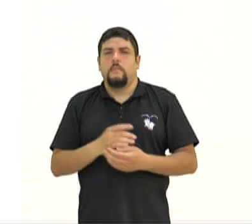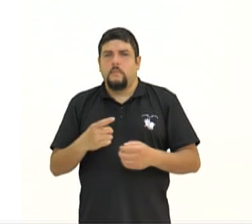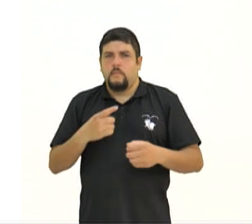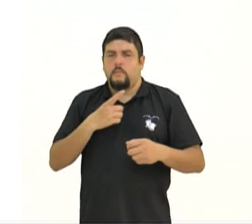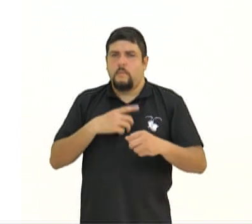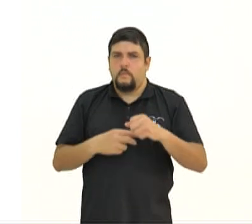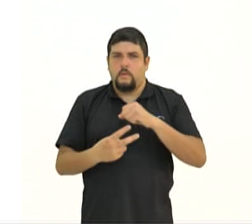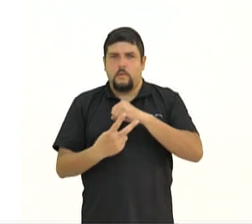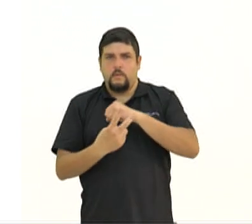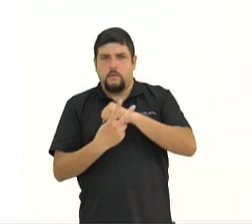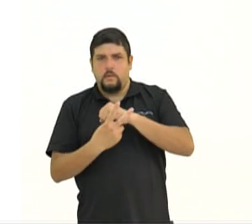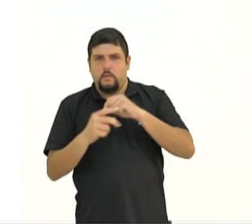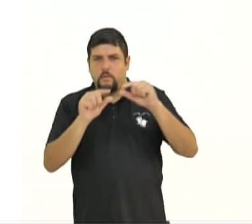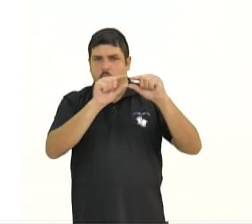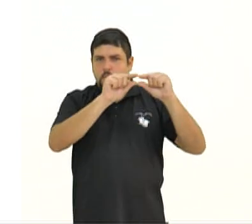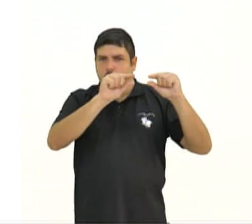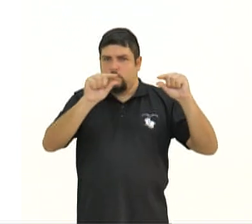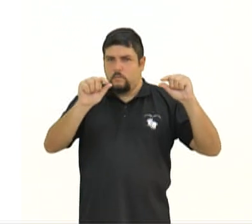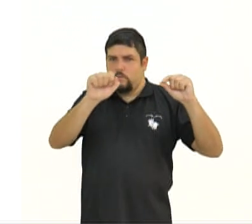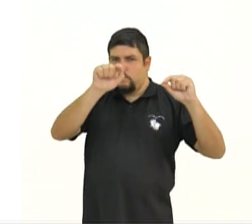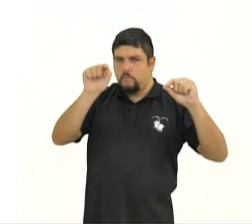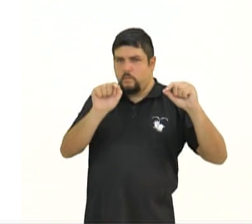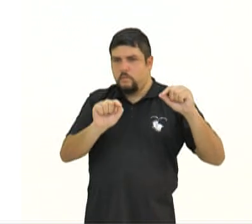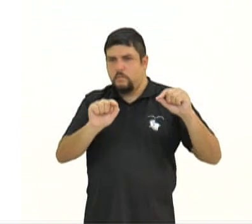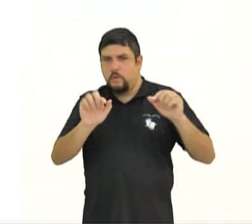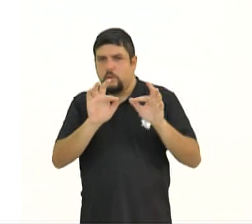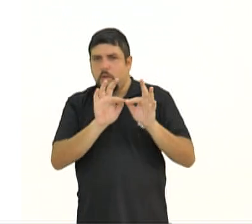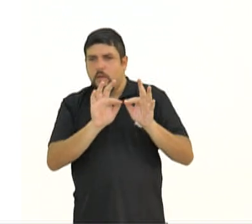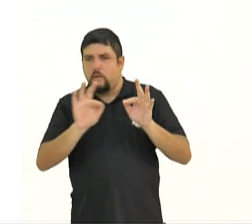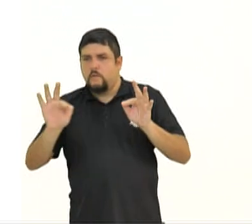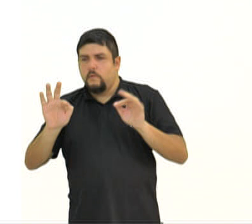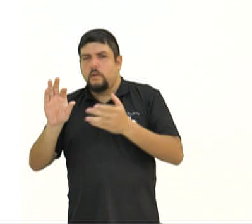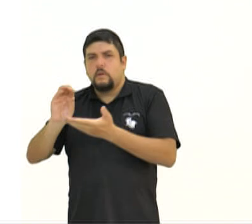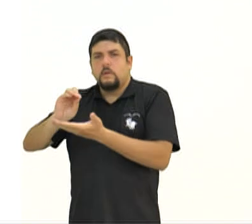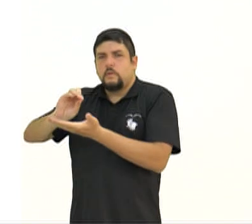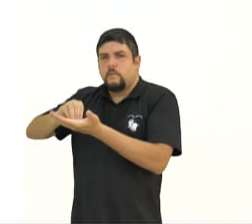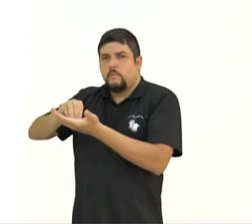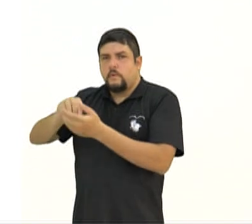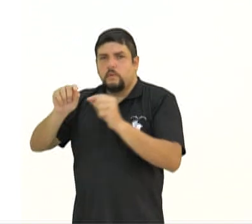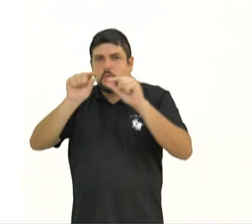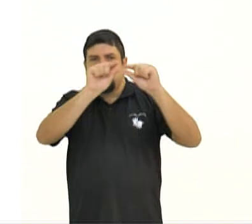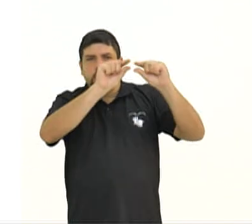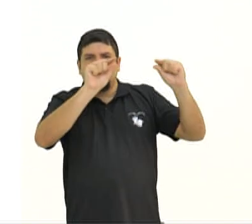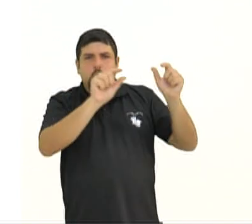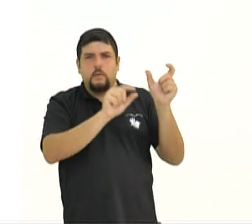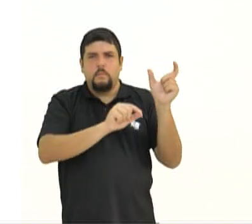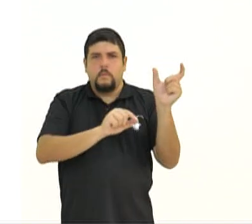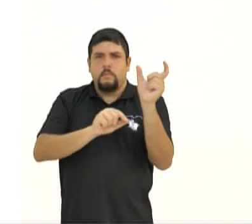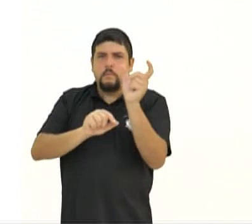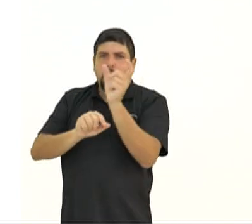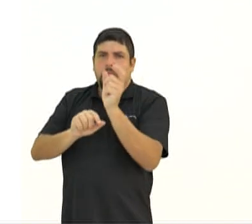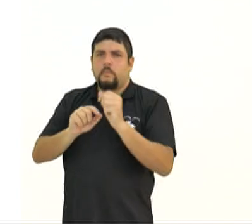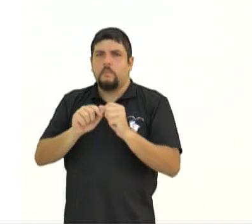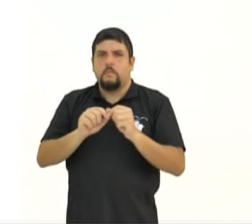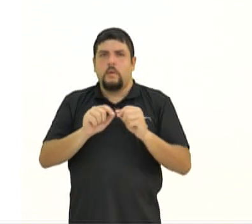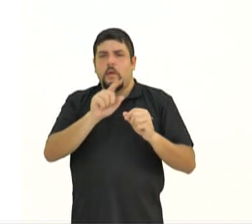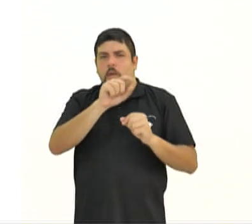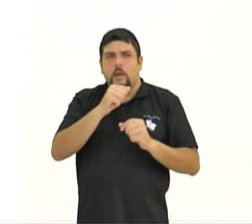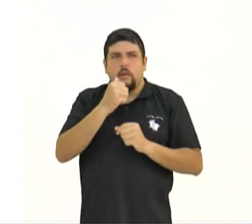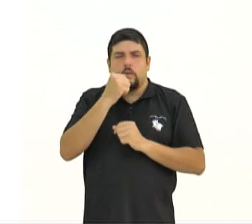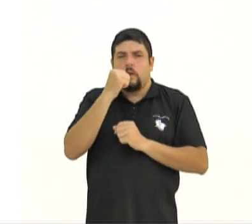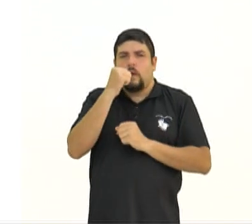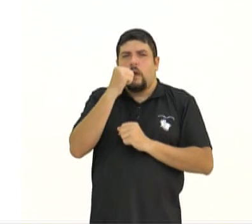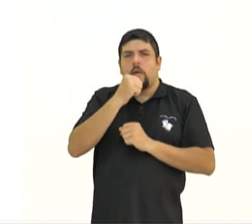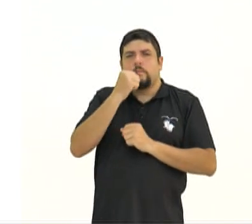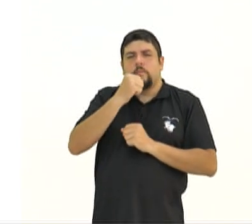verbos e eles vão completar essas frases de acordo com a imagem. O que a menininha aqui, lo